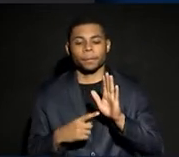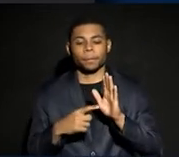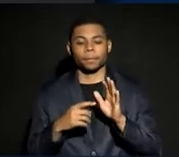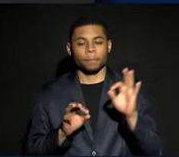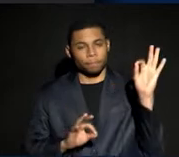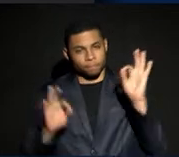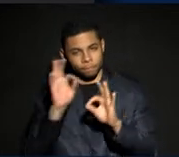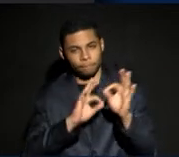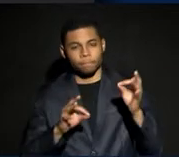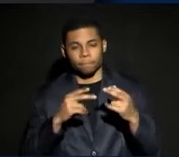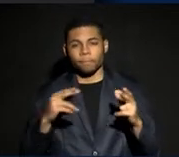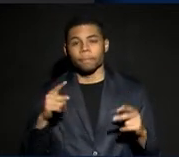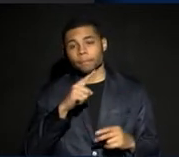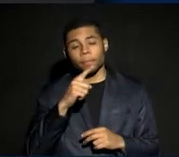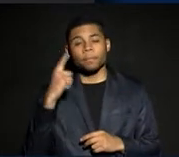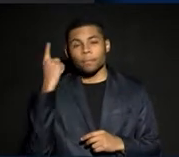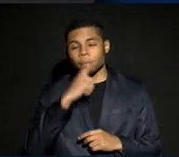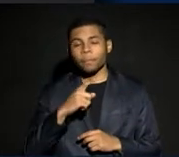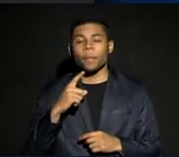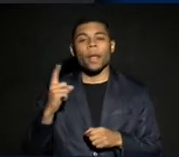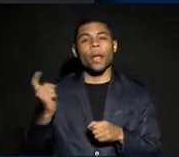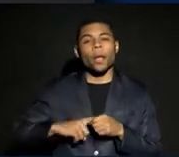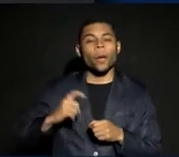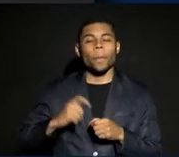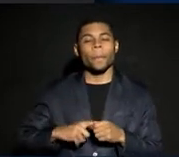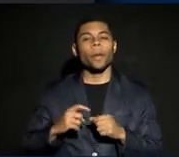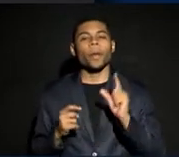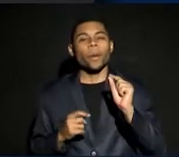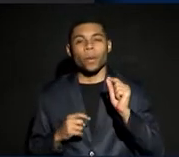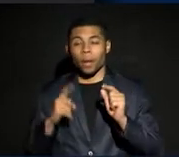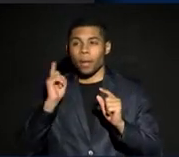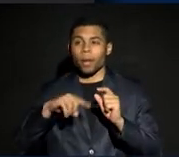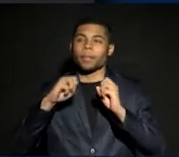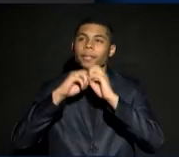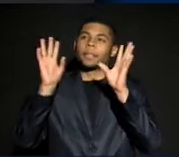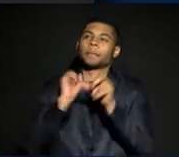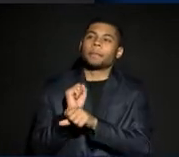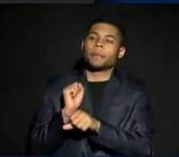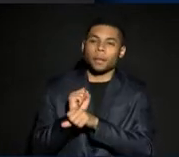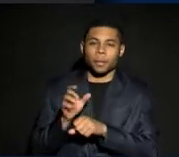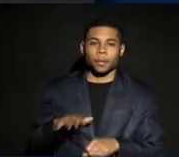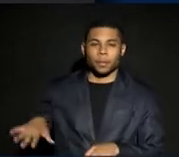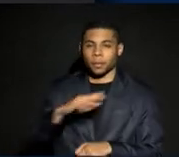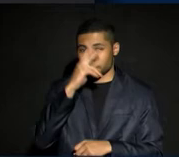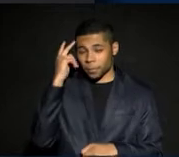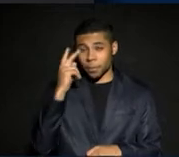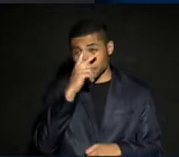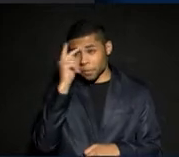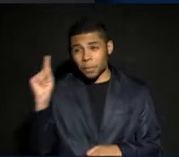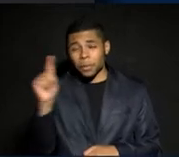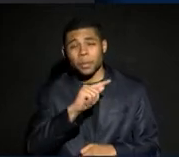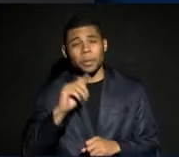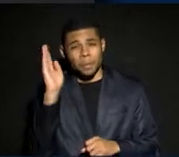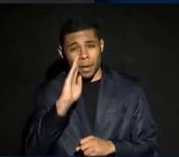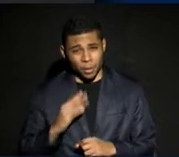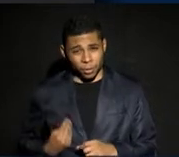apresentar um programa que recupere um pouco a esperança das pessoas. As pessoas estão sofrendo no Brasil